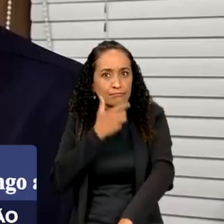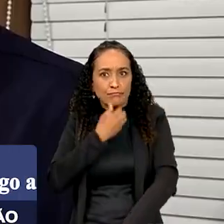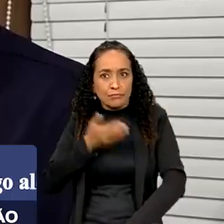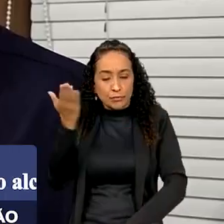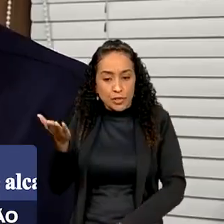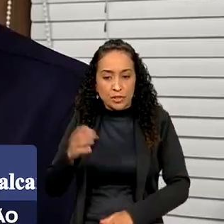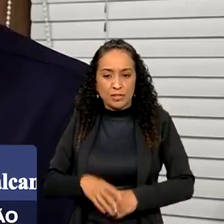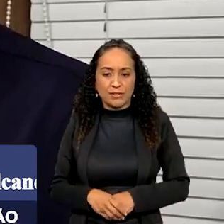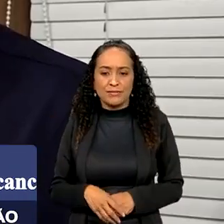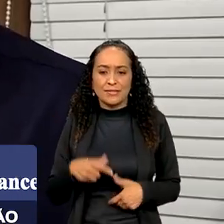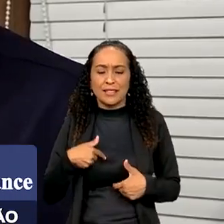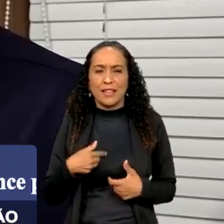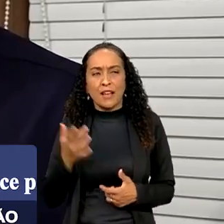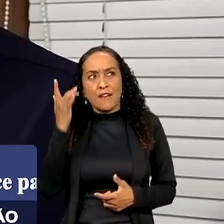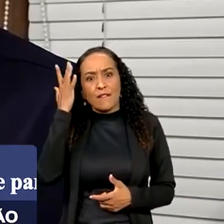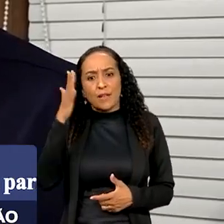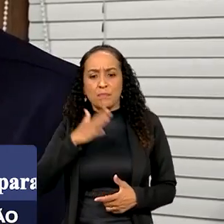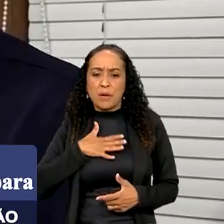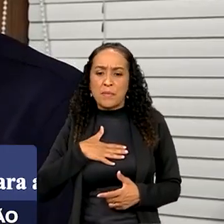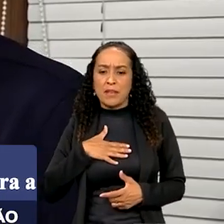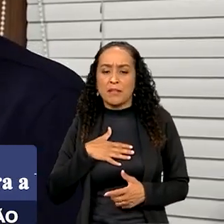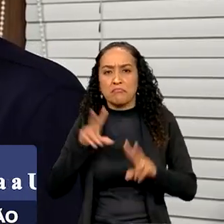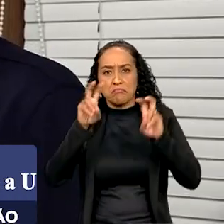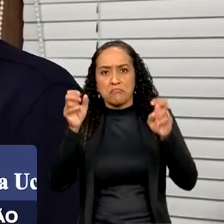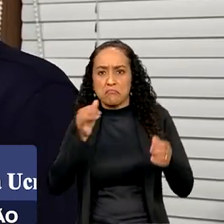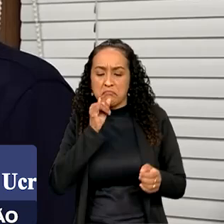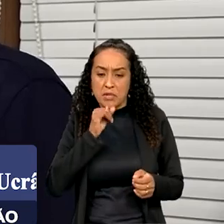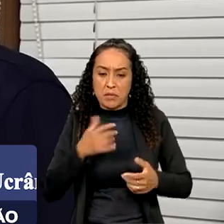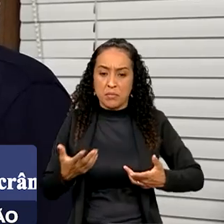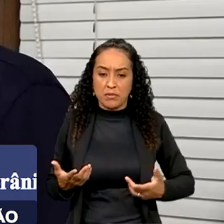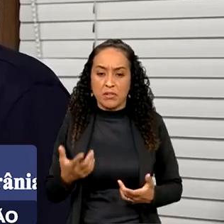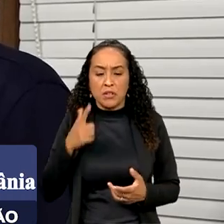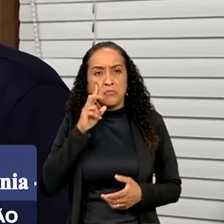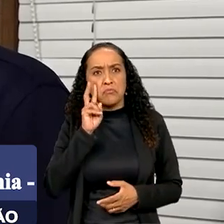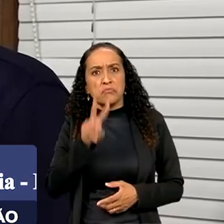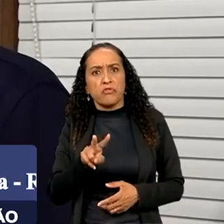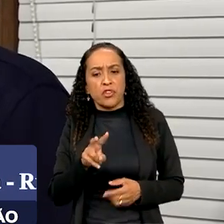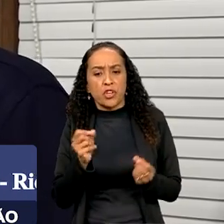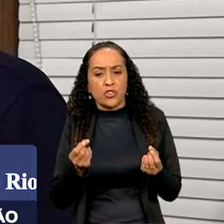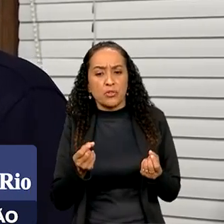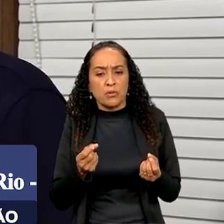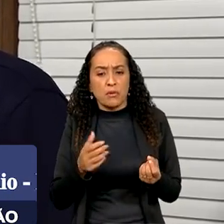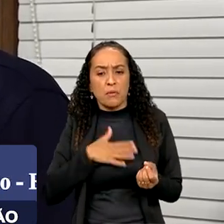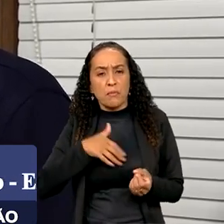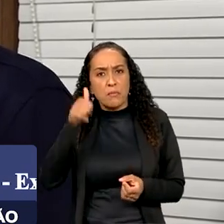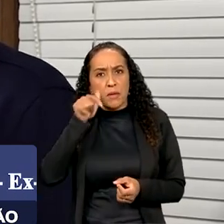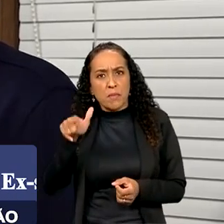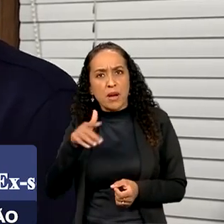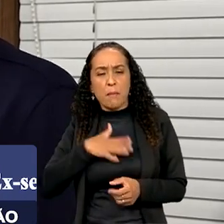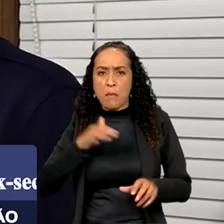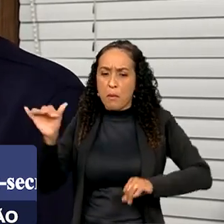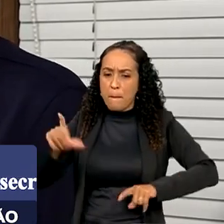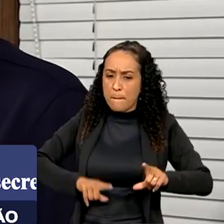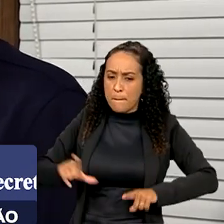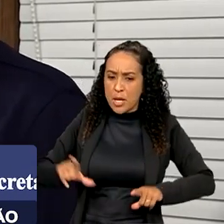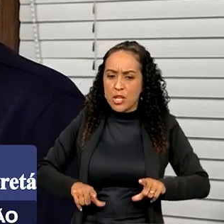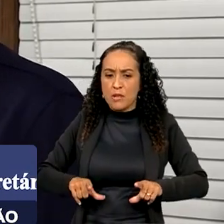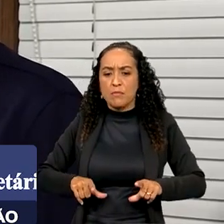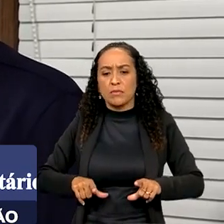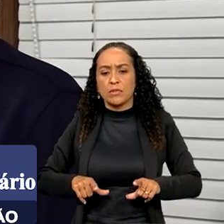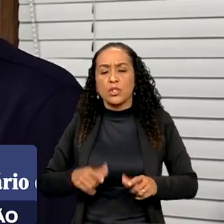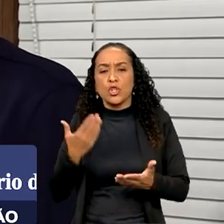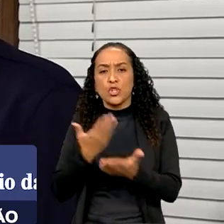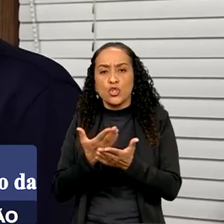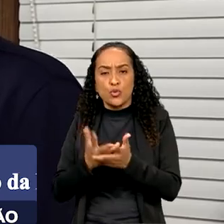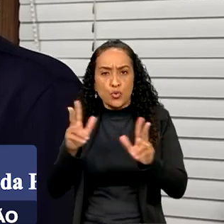menino. É muito fácil para mim pegar assunto. Por exemplo, se eu vejo minha irmã ou meu primo, que estudam na mesma